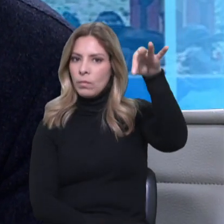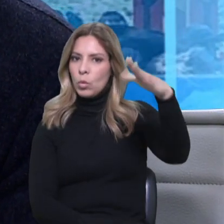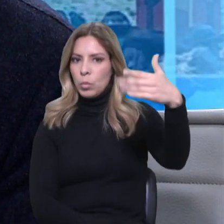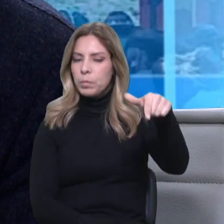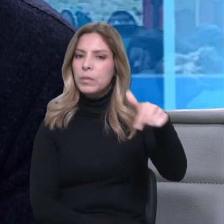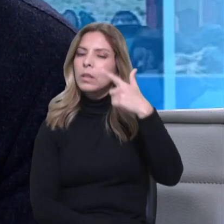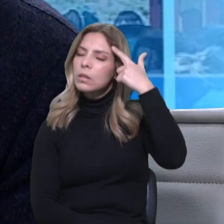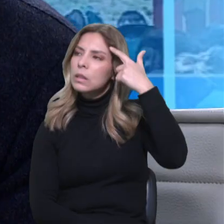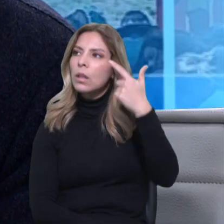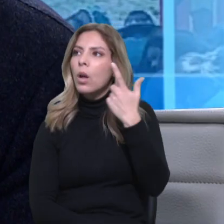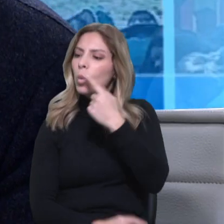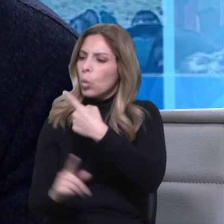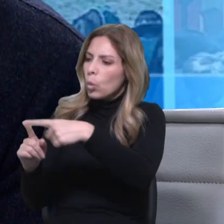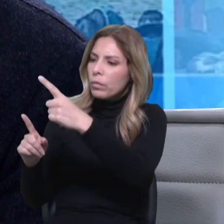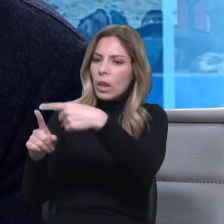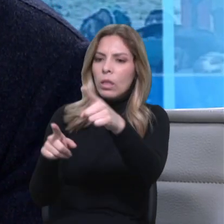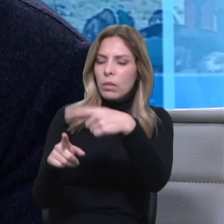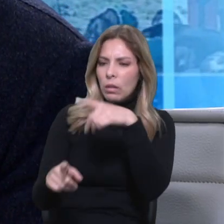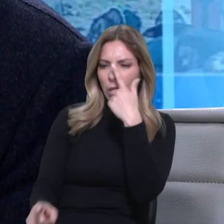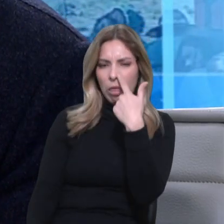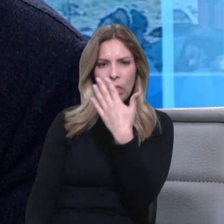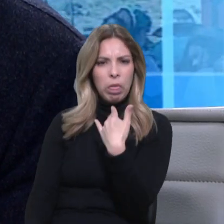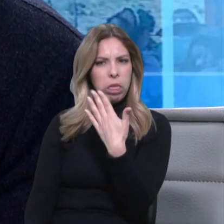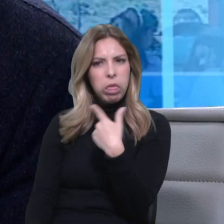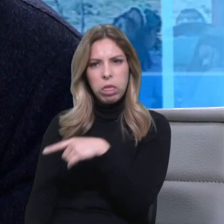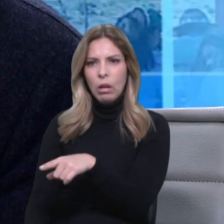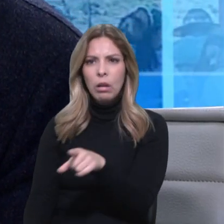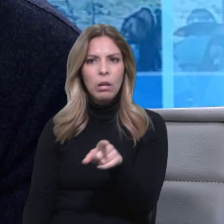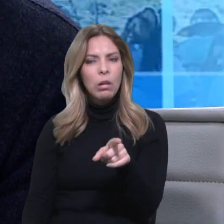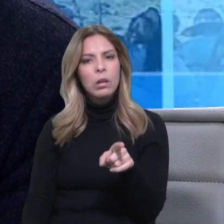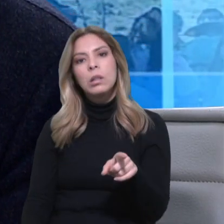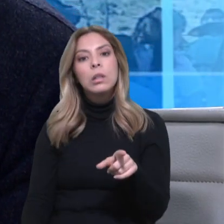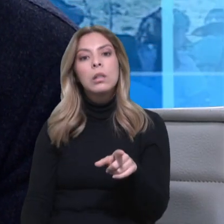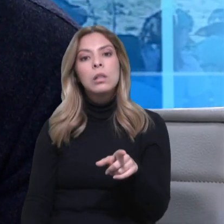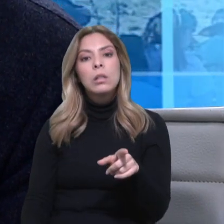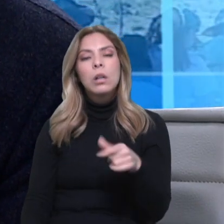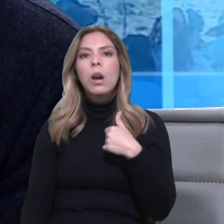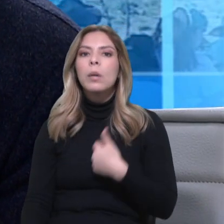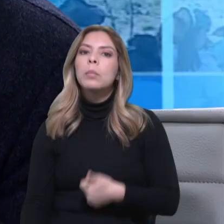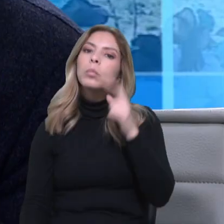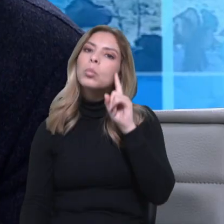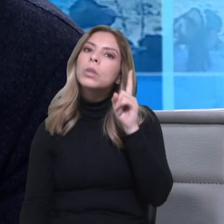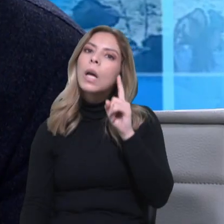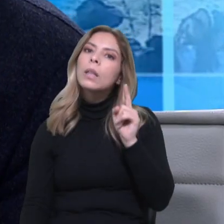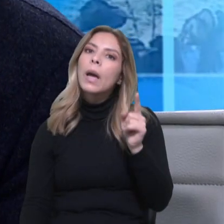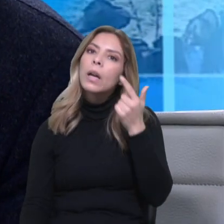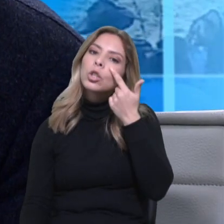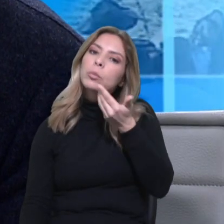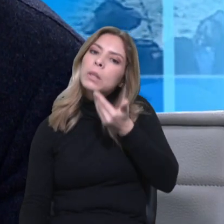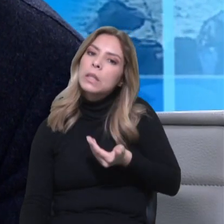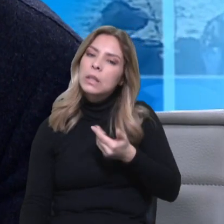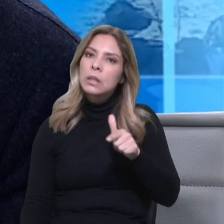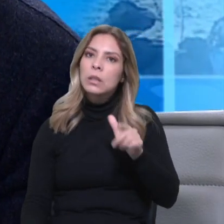tantas pequenas diferenças que existem, que nós percebemos que o importante é esta experiência, como dizia o João, esta